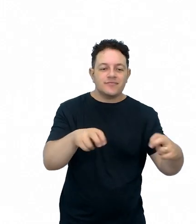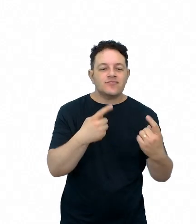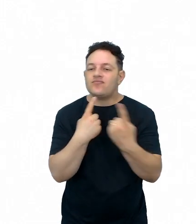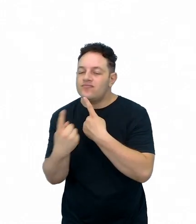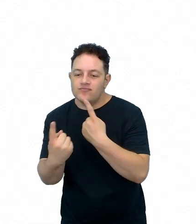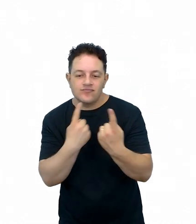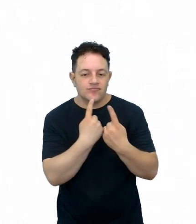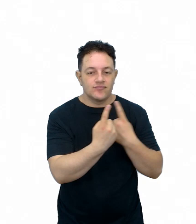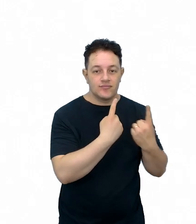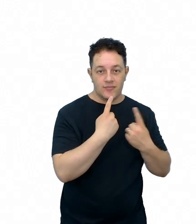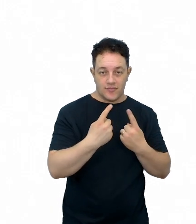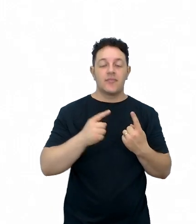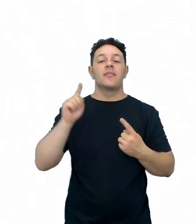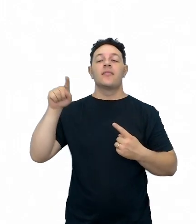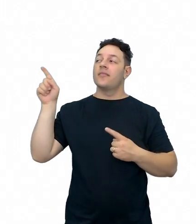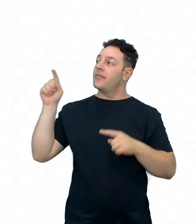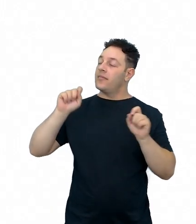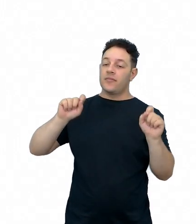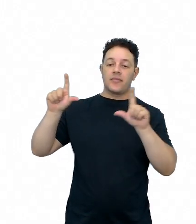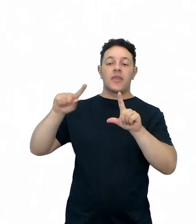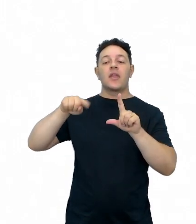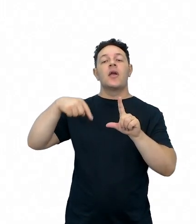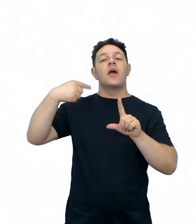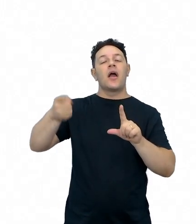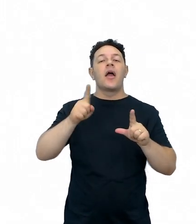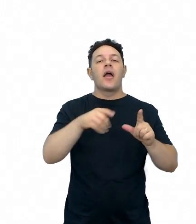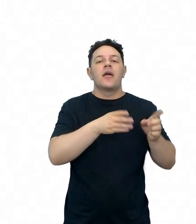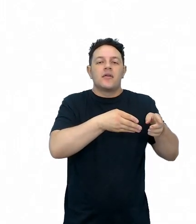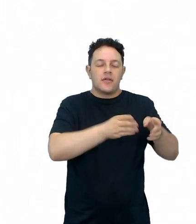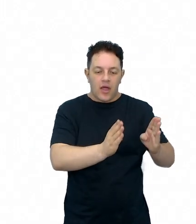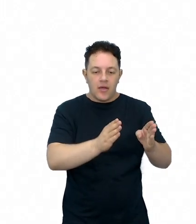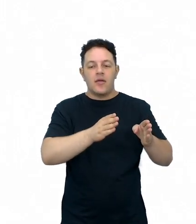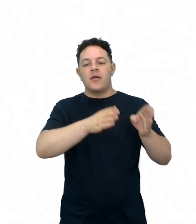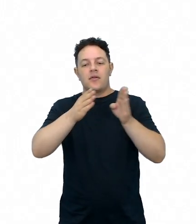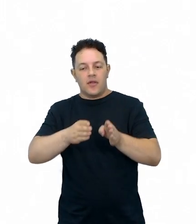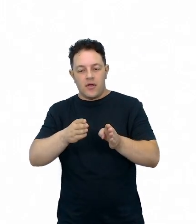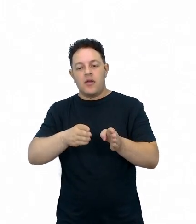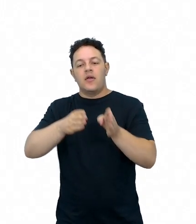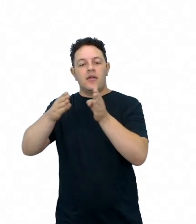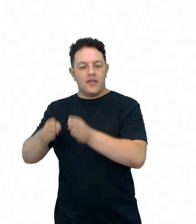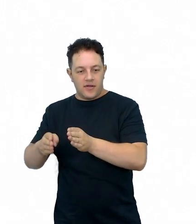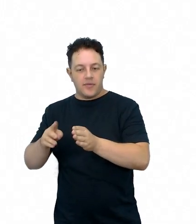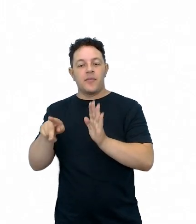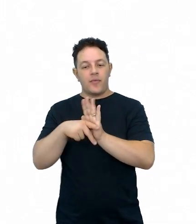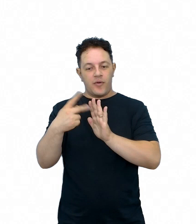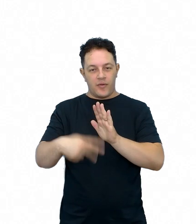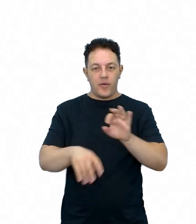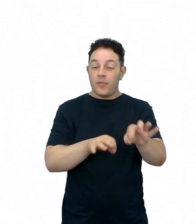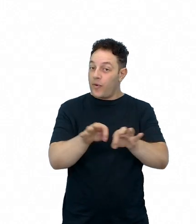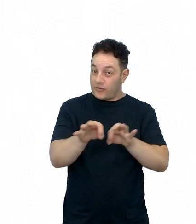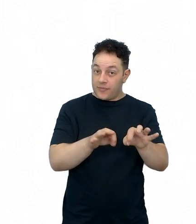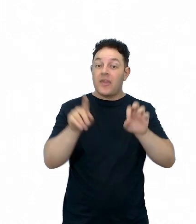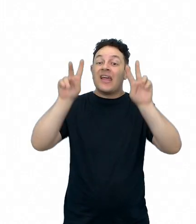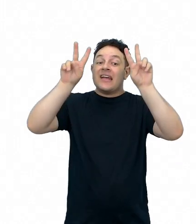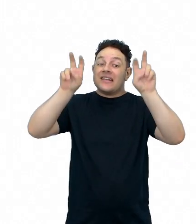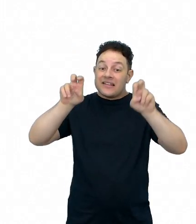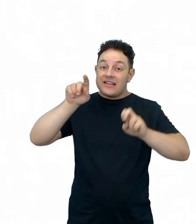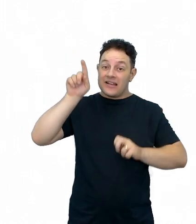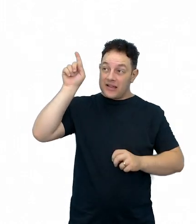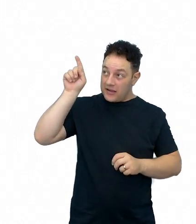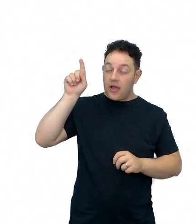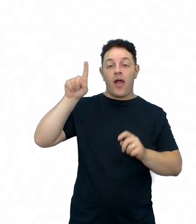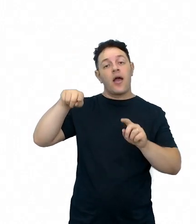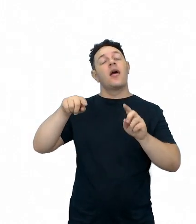aqui a gente vai passar para as etapas do projeto. Eu estou falando de um tema que muitos de vocês